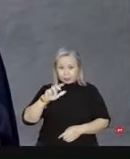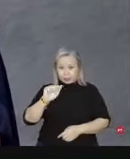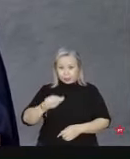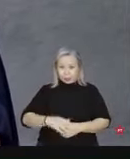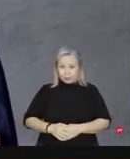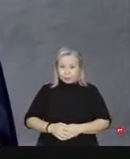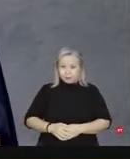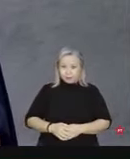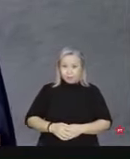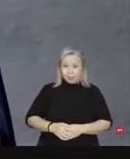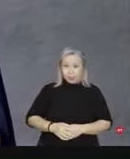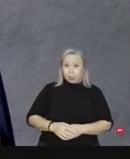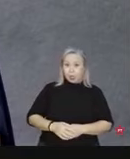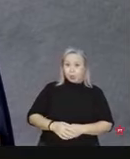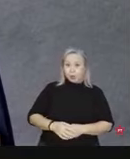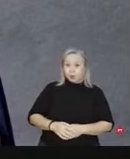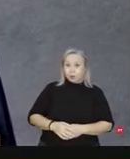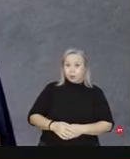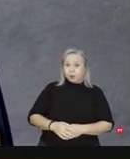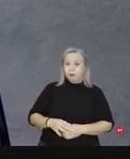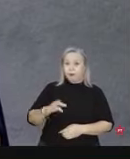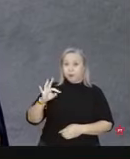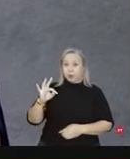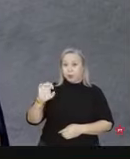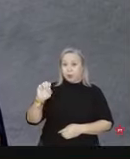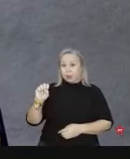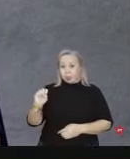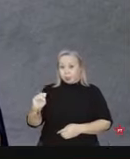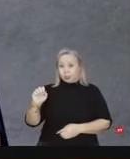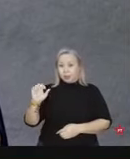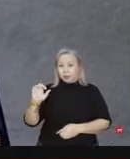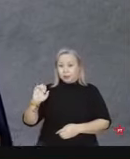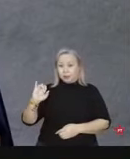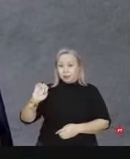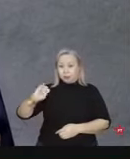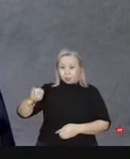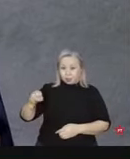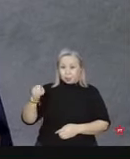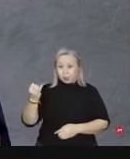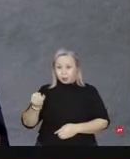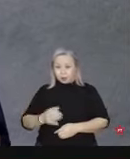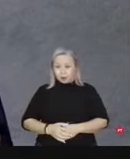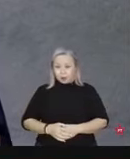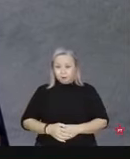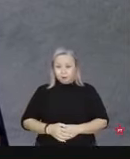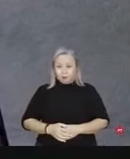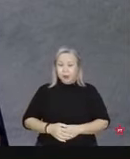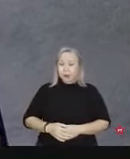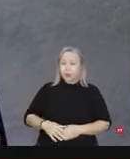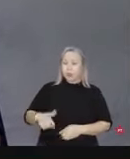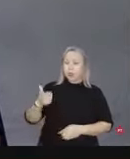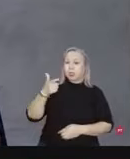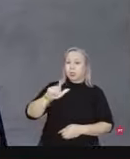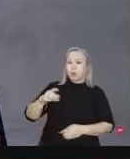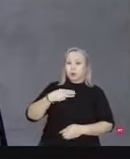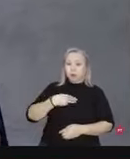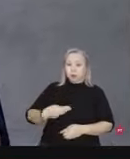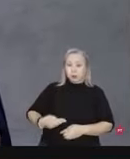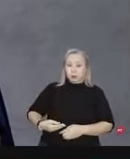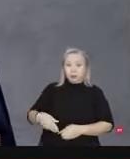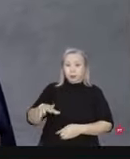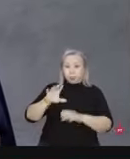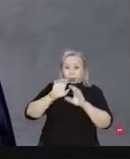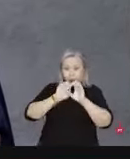Superior Tribunal de Justiça, em nome de quem cumprimento os demais membros daquela corte, o ministro Lélio Bentes